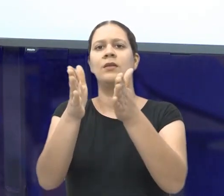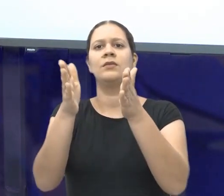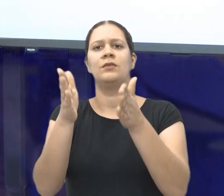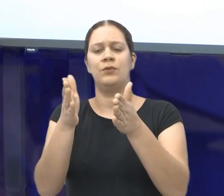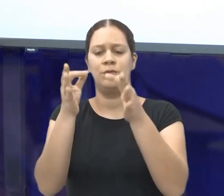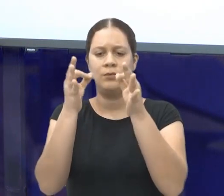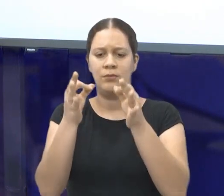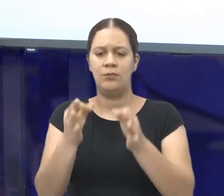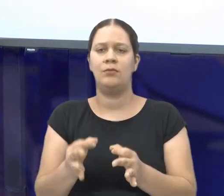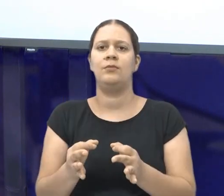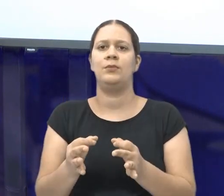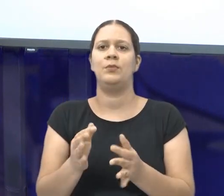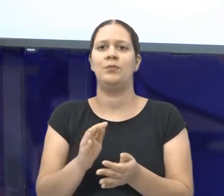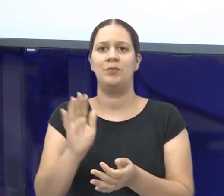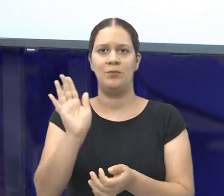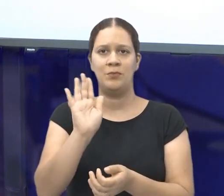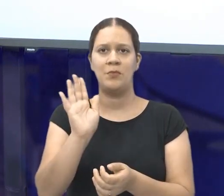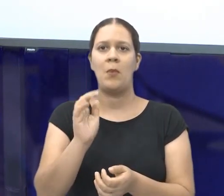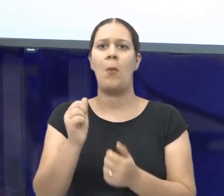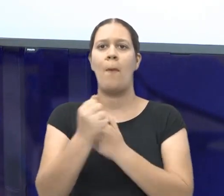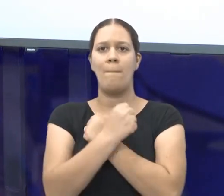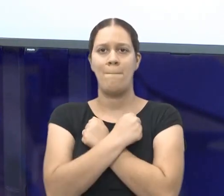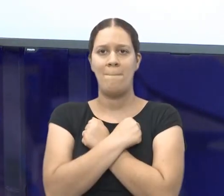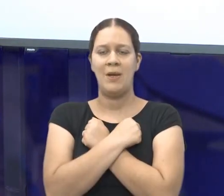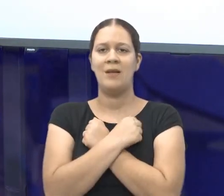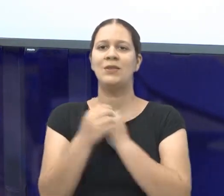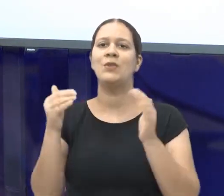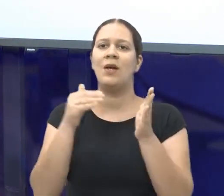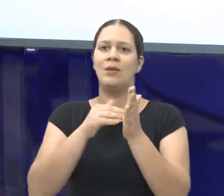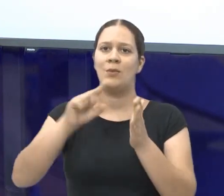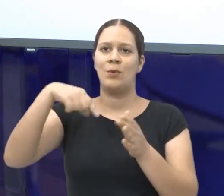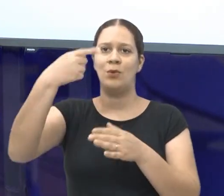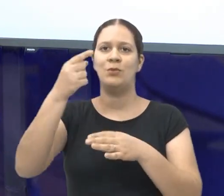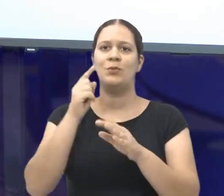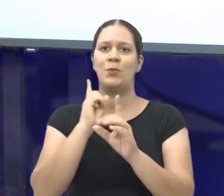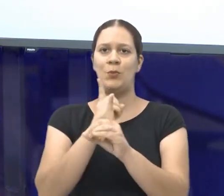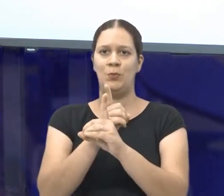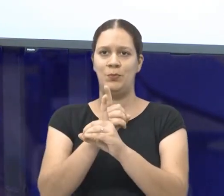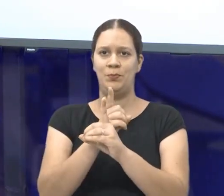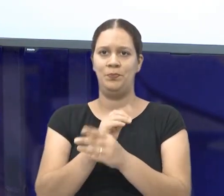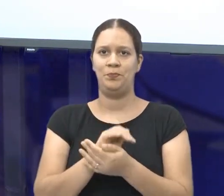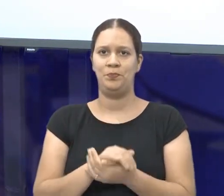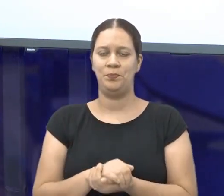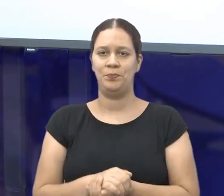válido foi você ter feito e não ter ficado parado, tá bom? Abraço, tchau, tchau, tudo de bom.